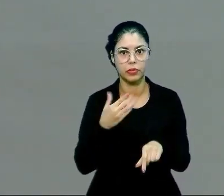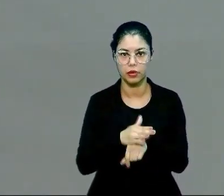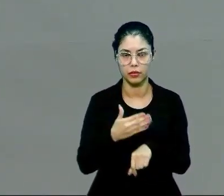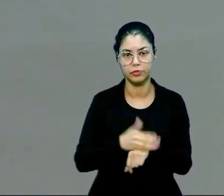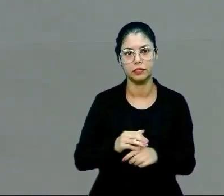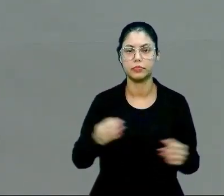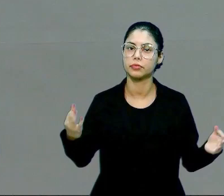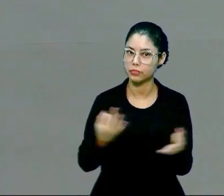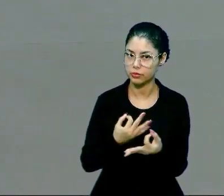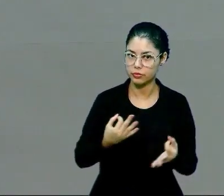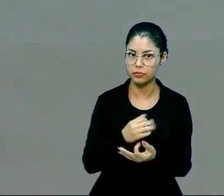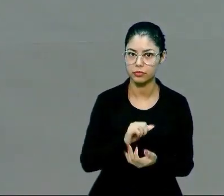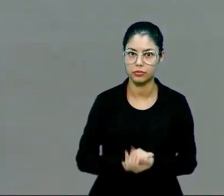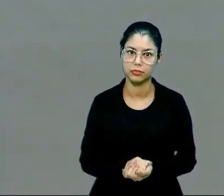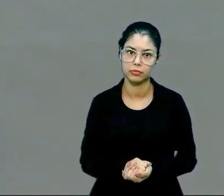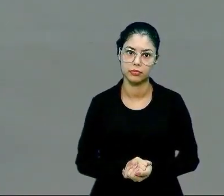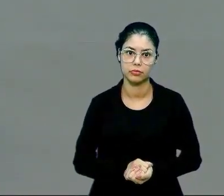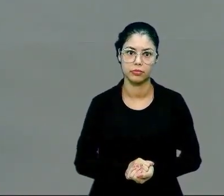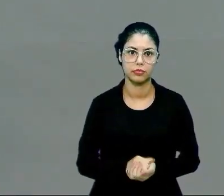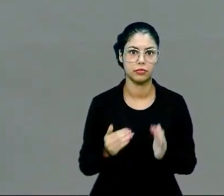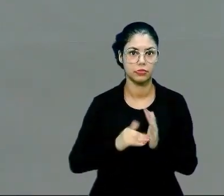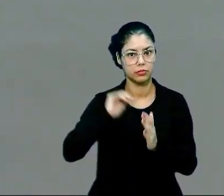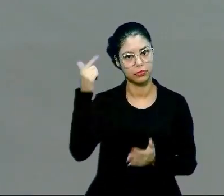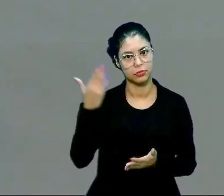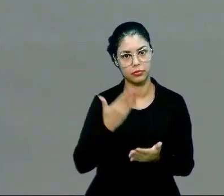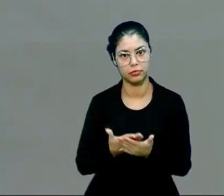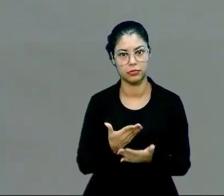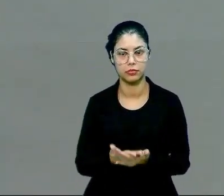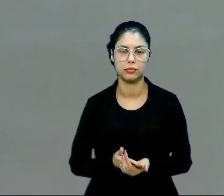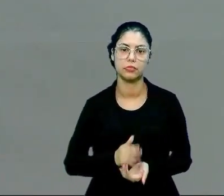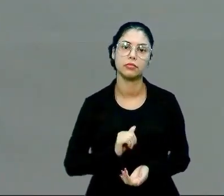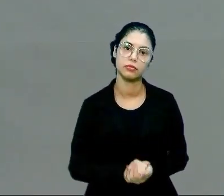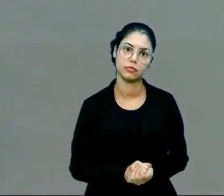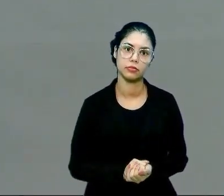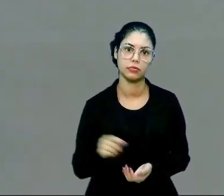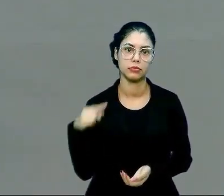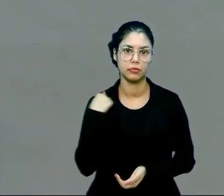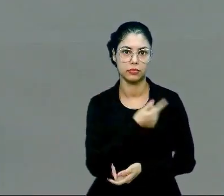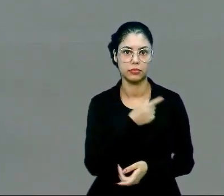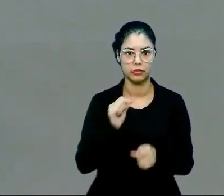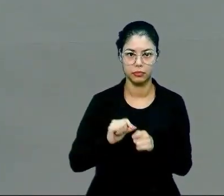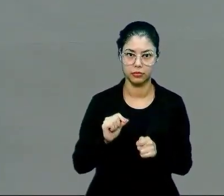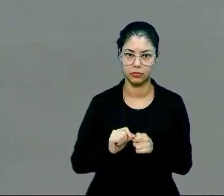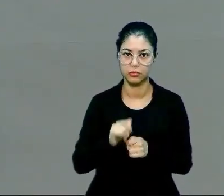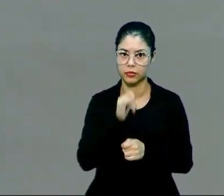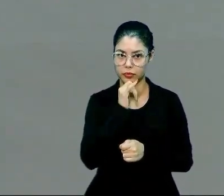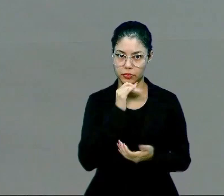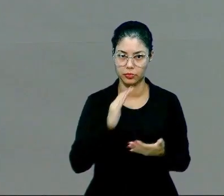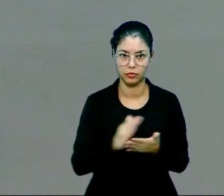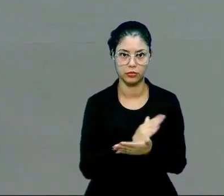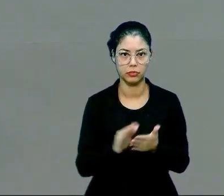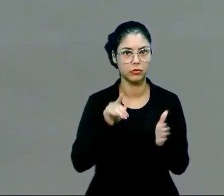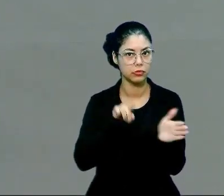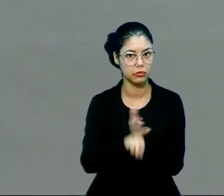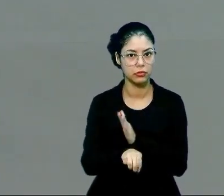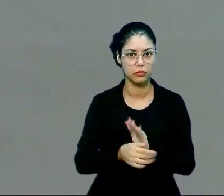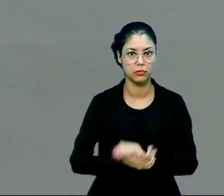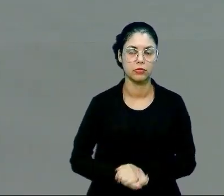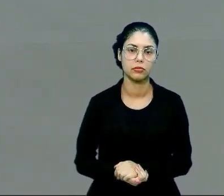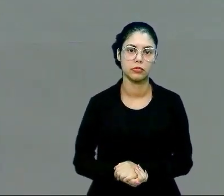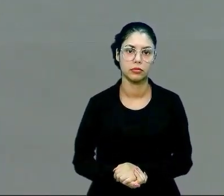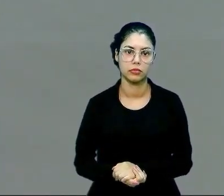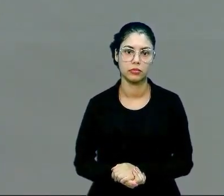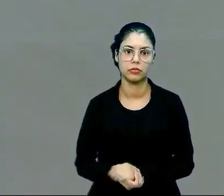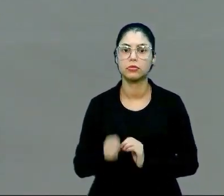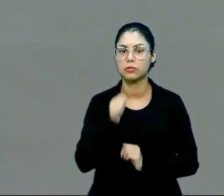prática vai aperfeiçoar. E aí, até as próximas aulas, e nas próximas aulas nós faremos, por exemplo, algumas questões comentadas, e